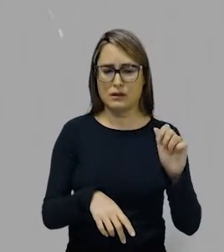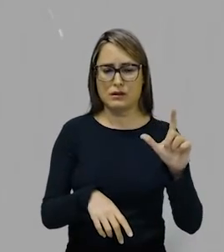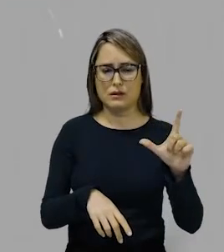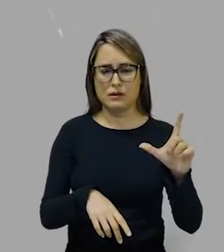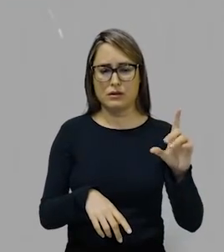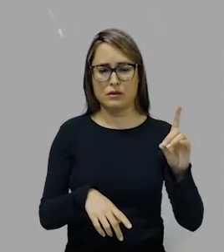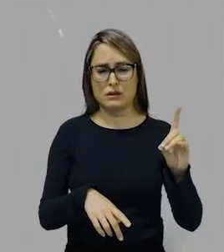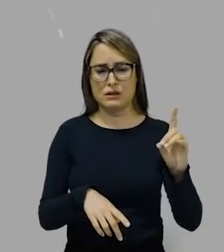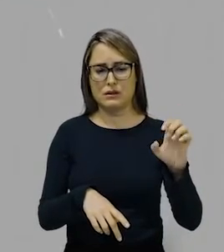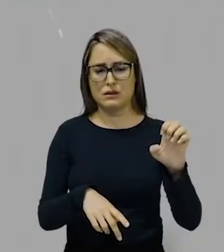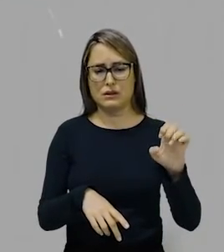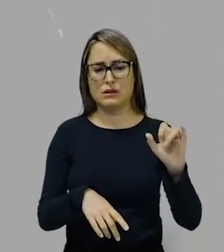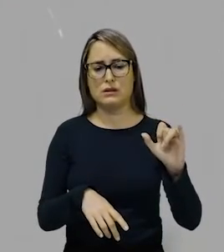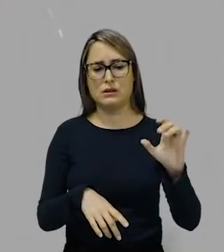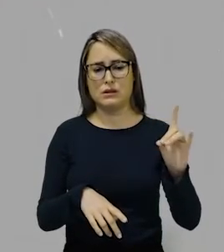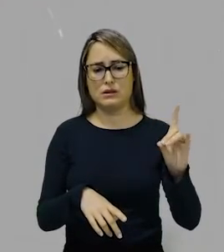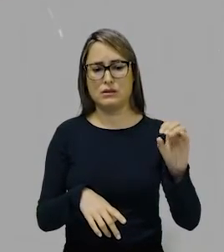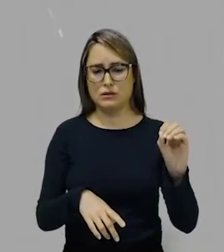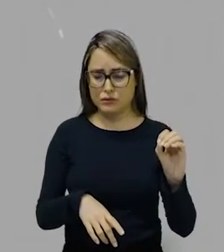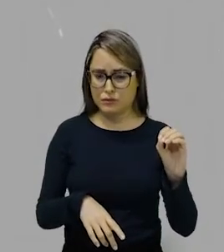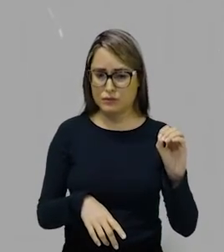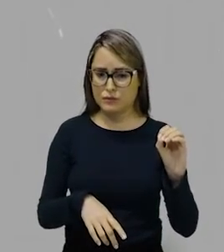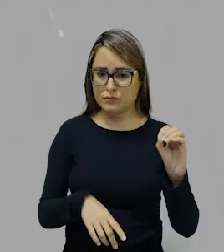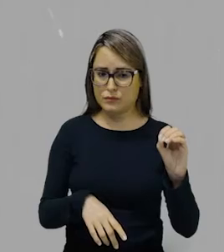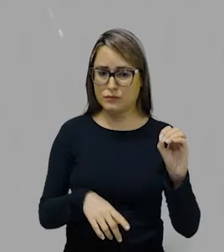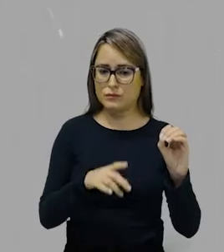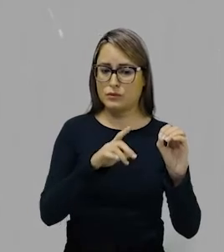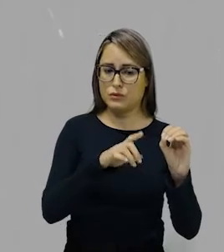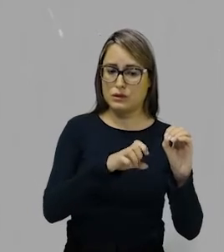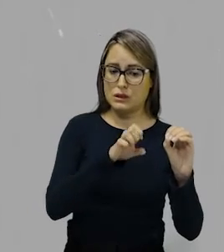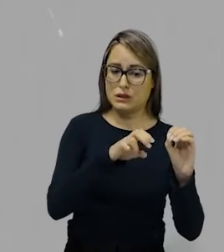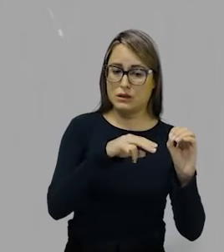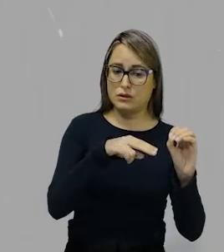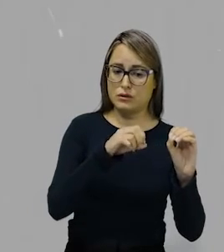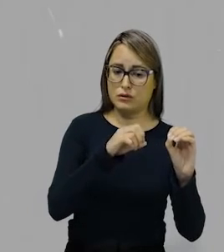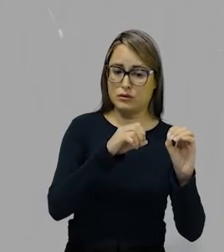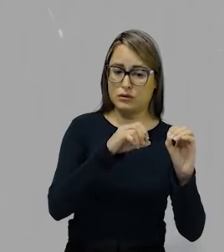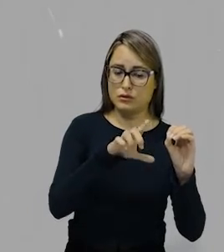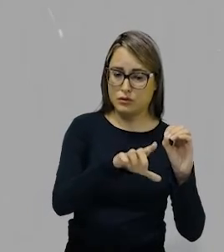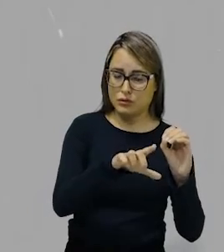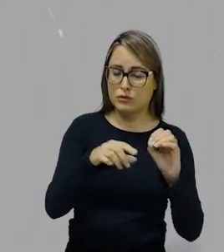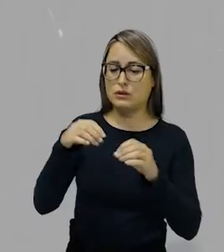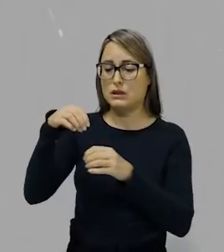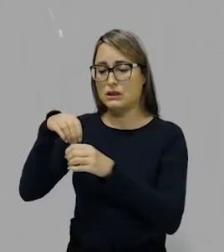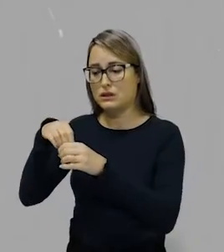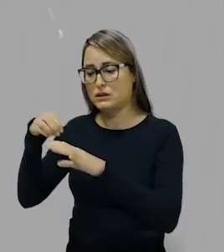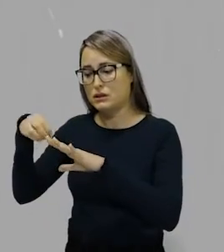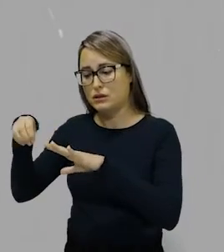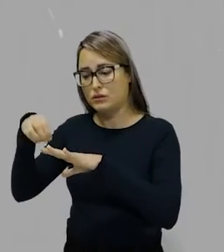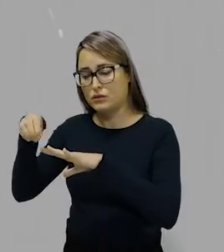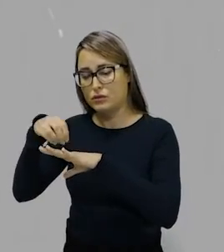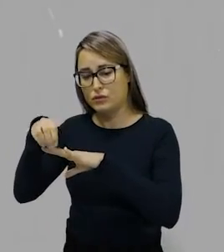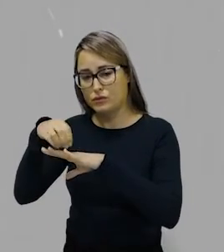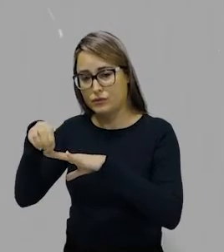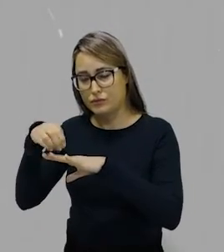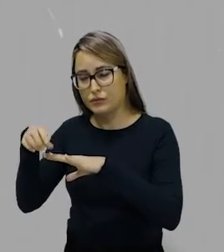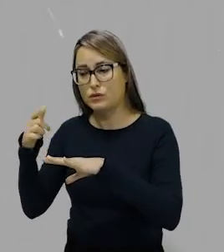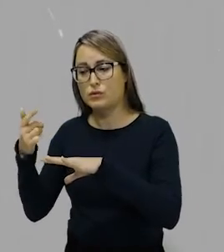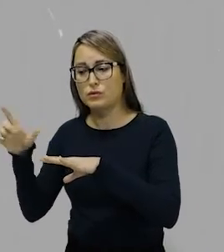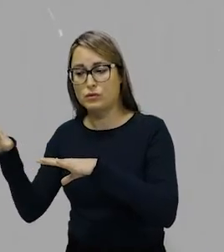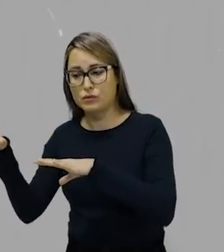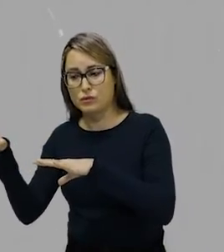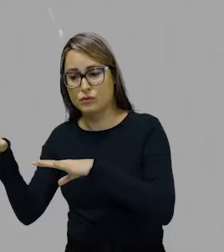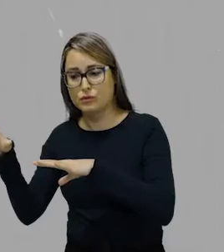apresentar uma isomerização com um enol ou acetona com um